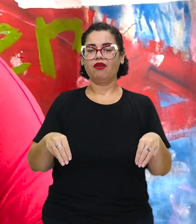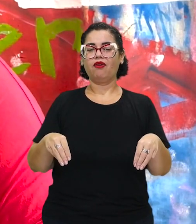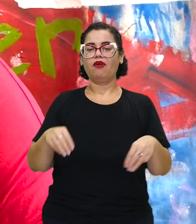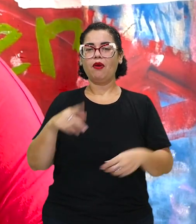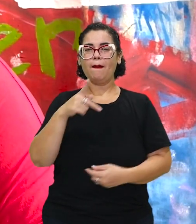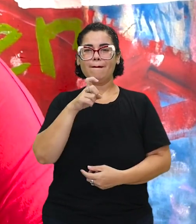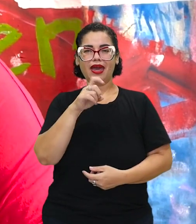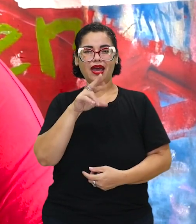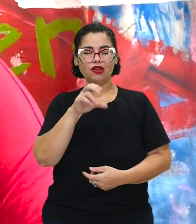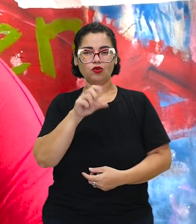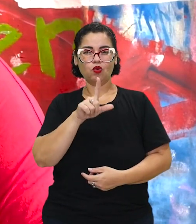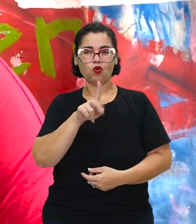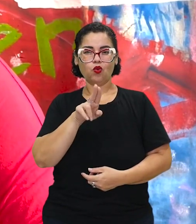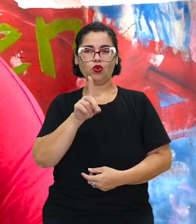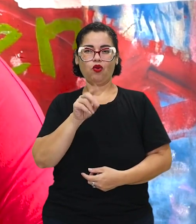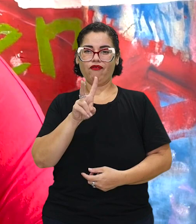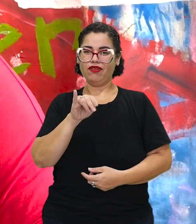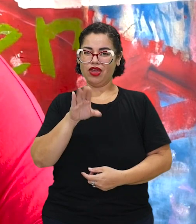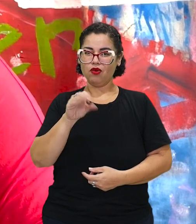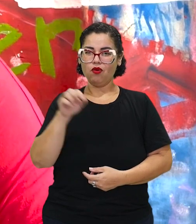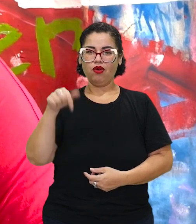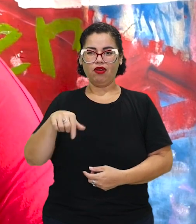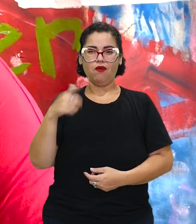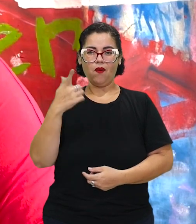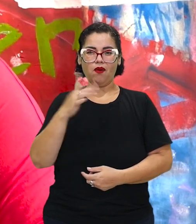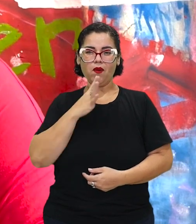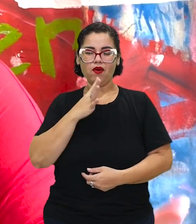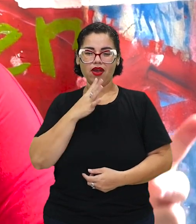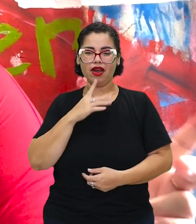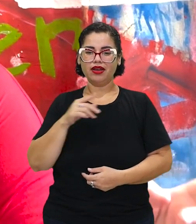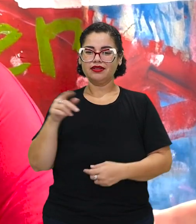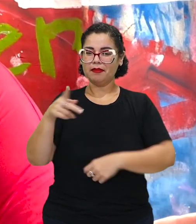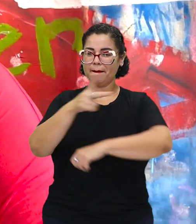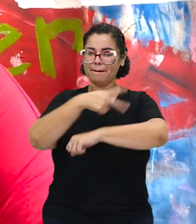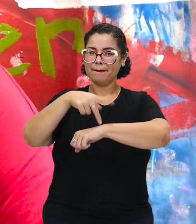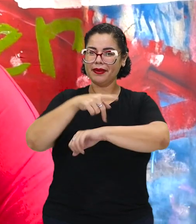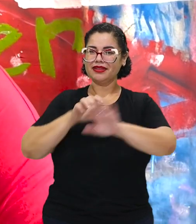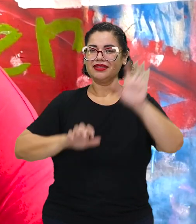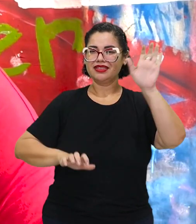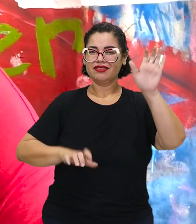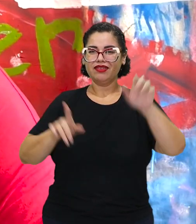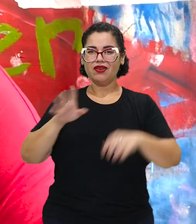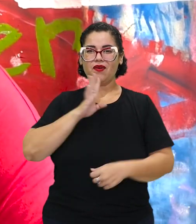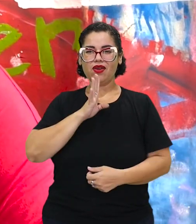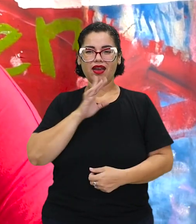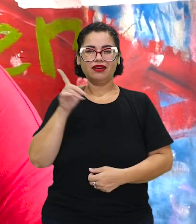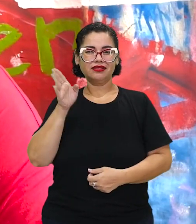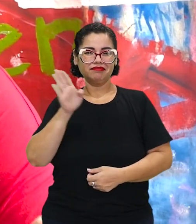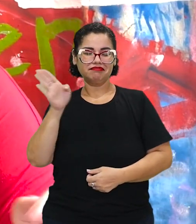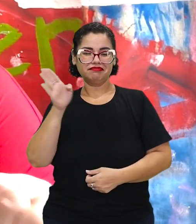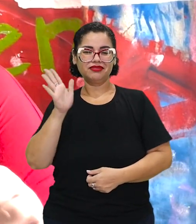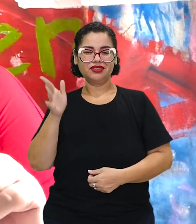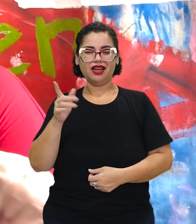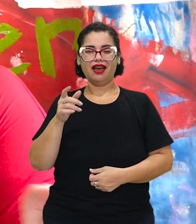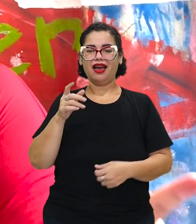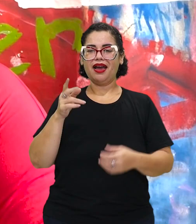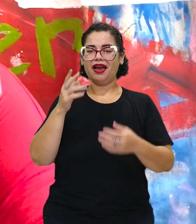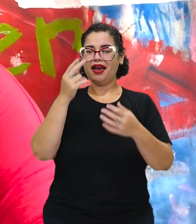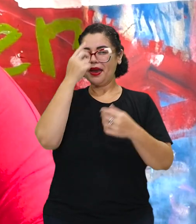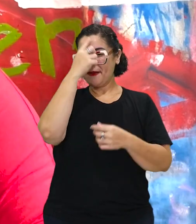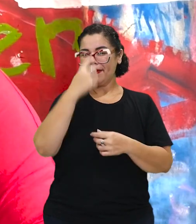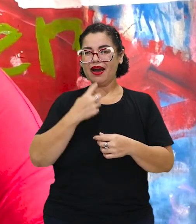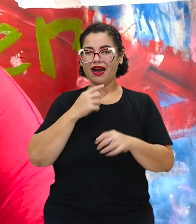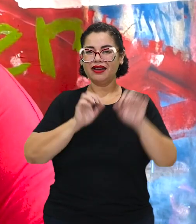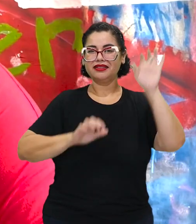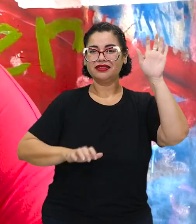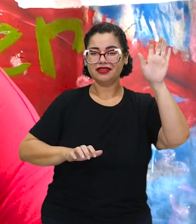Museu do Pedro Ludovico, o Zoroastro, aí na Praça Cívica? Aquela,